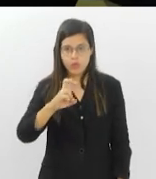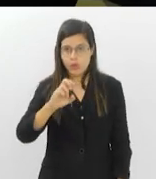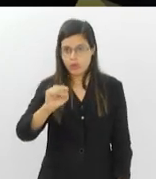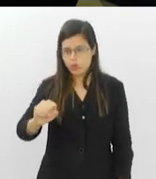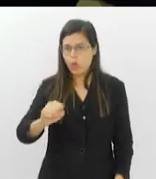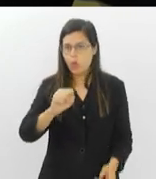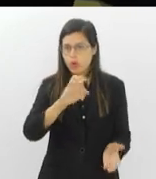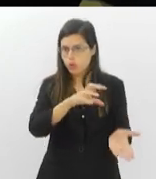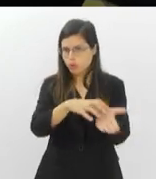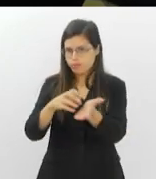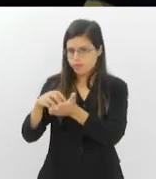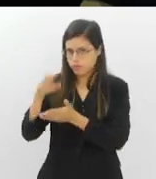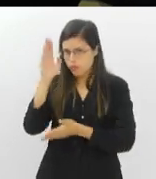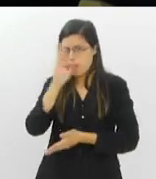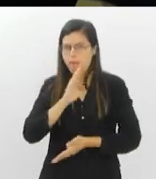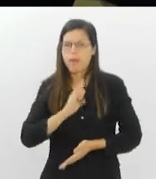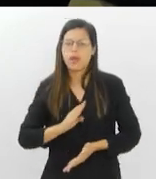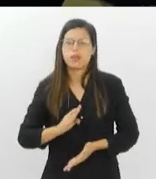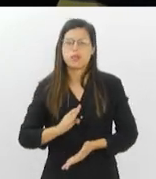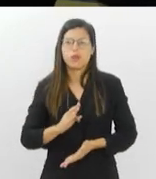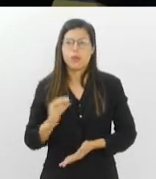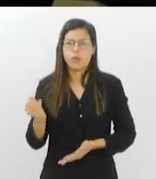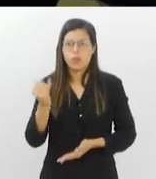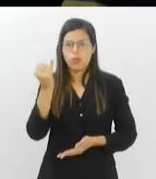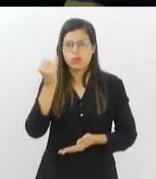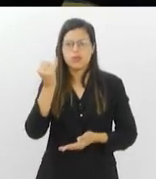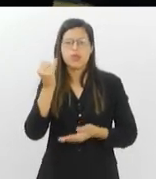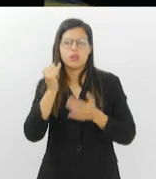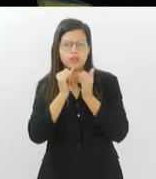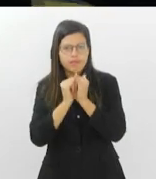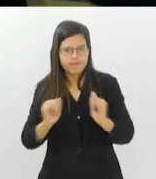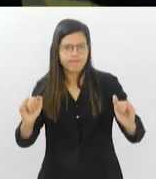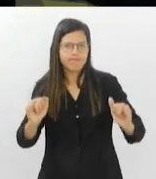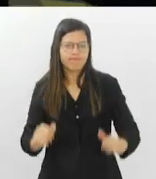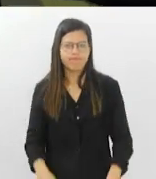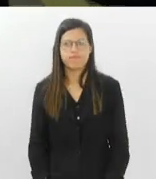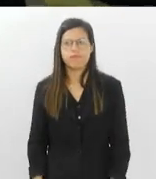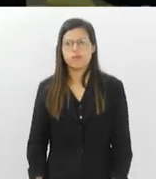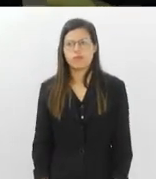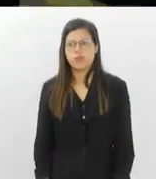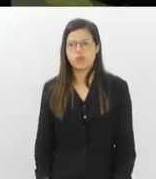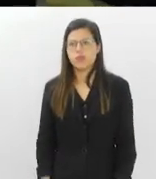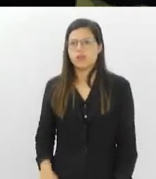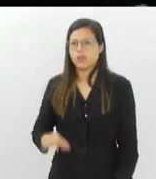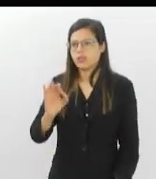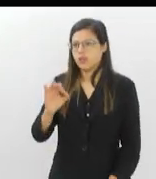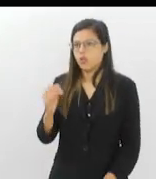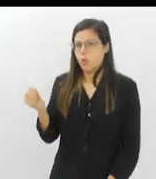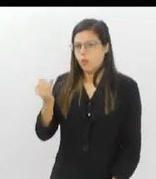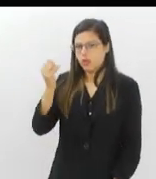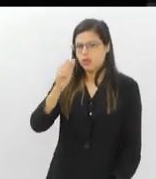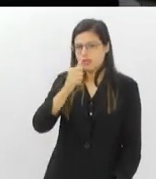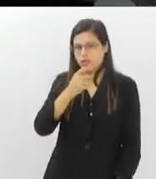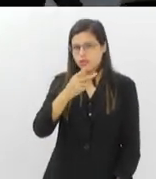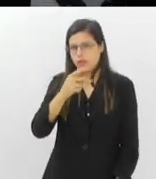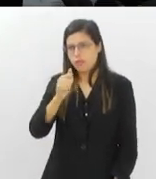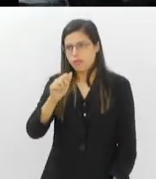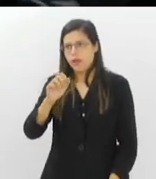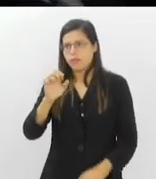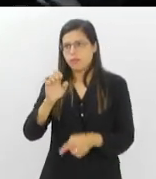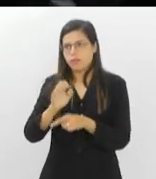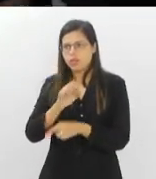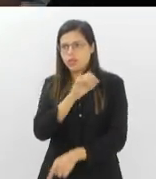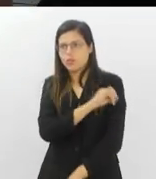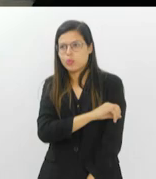o país. Então, importante aí, a gente está passando essa mensagem. Tá certo, a importância da APAE aí para todo o estado do Rio de Janeiro, né? A APAE